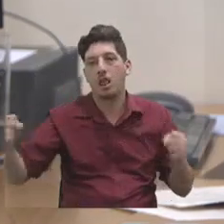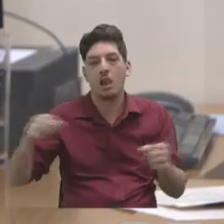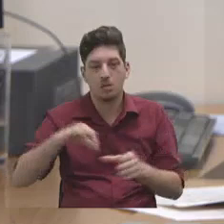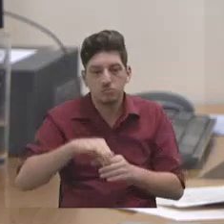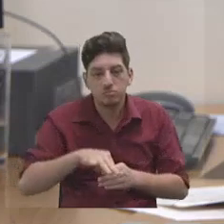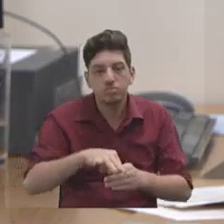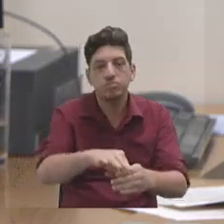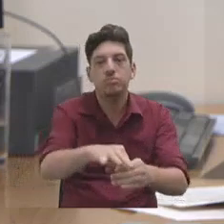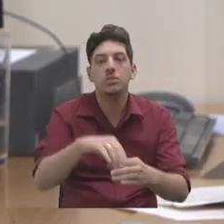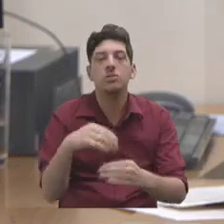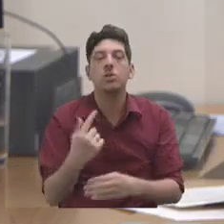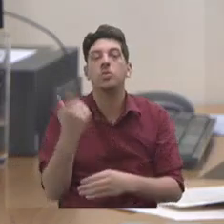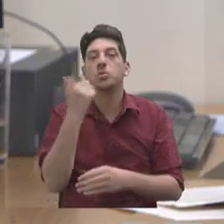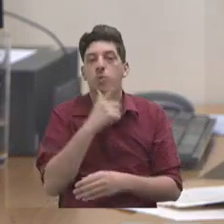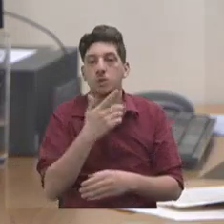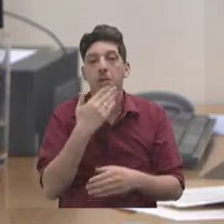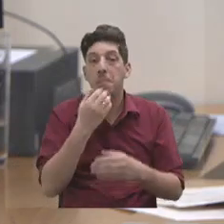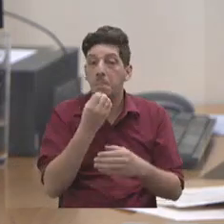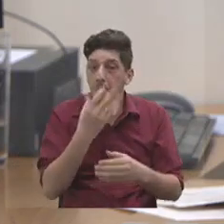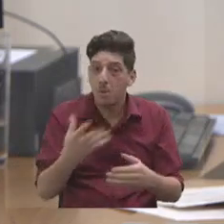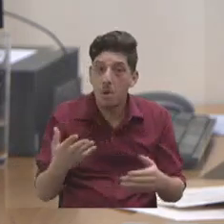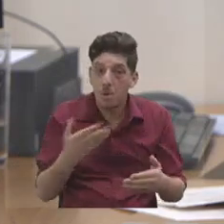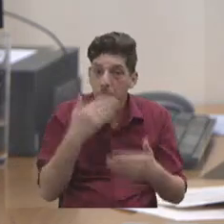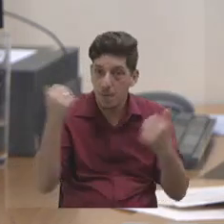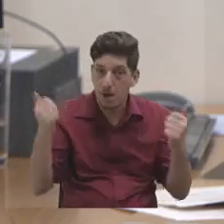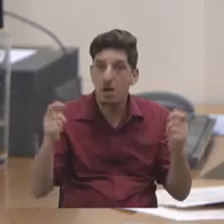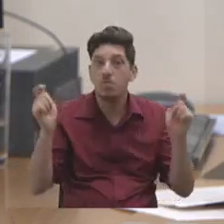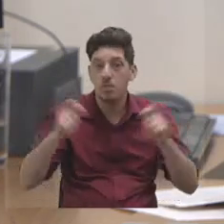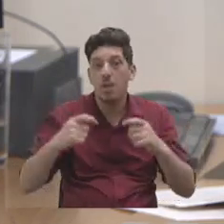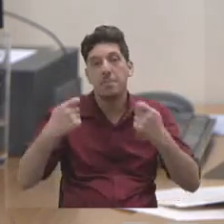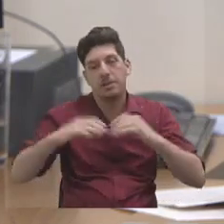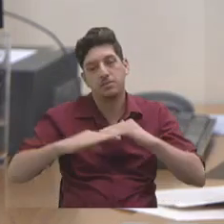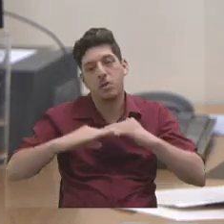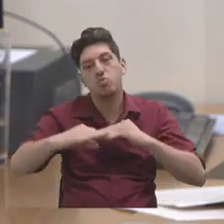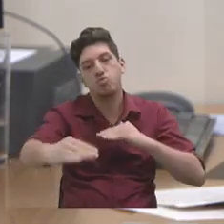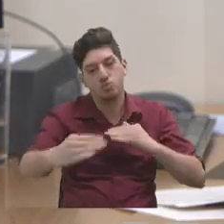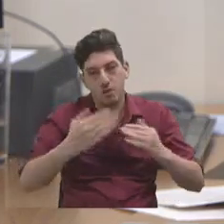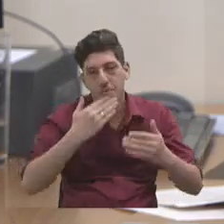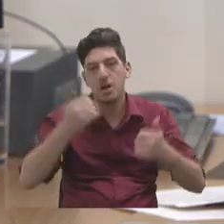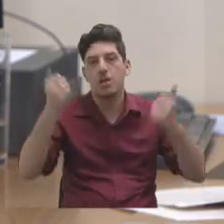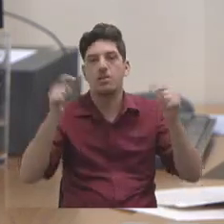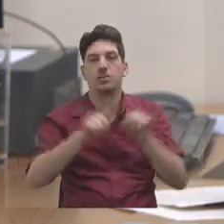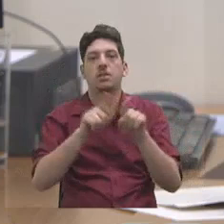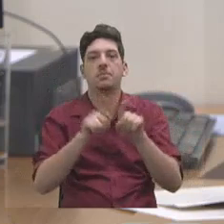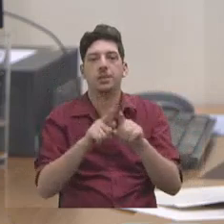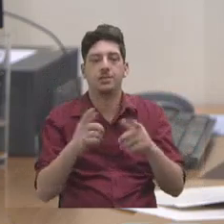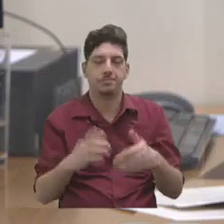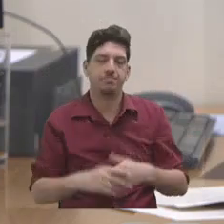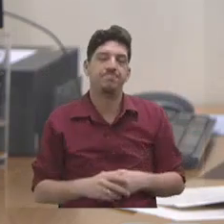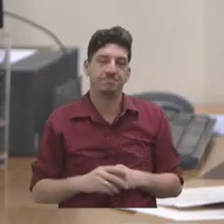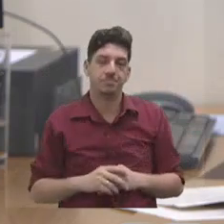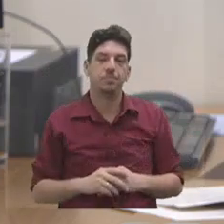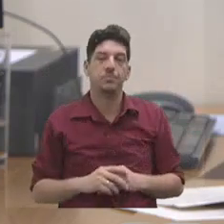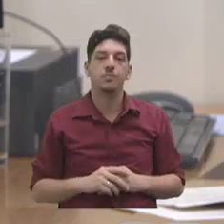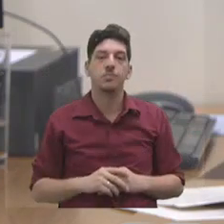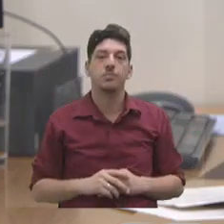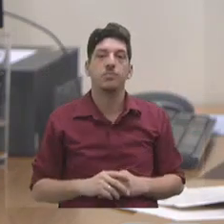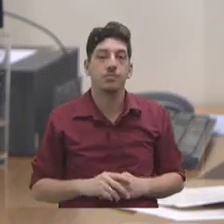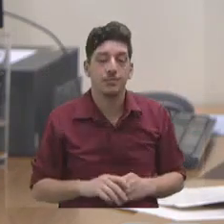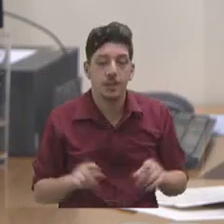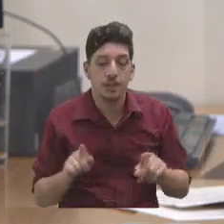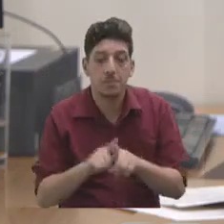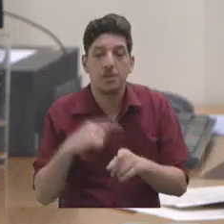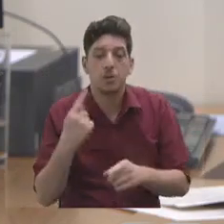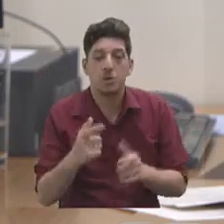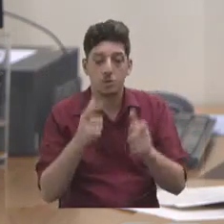isso aconteça de forma produtiva a gente precisa de boas estradas é consequentemente a nossa região ela